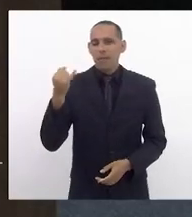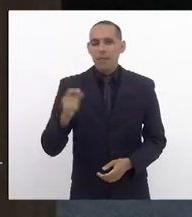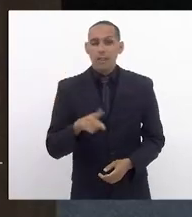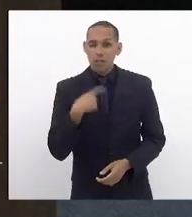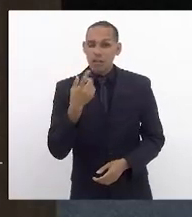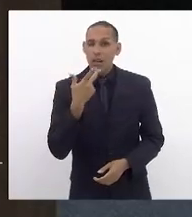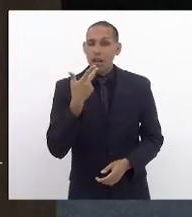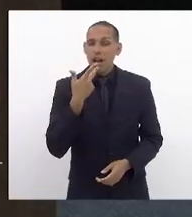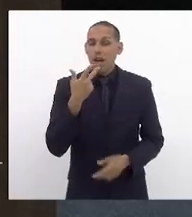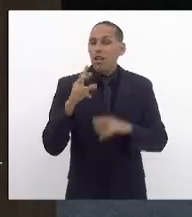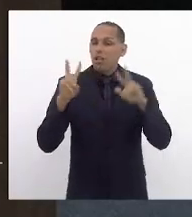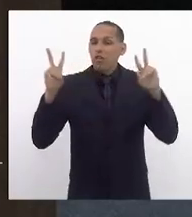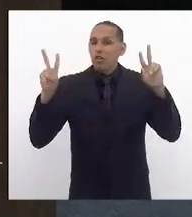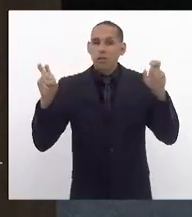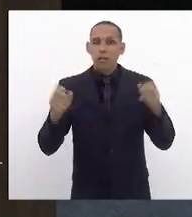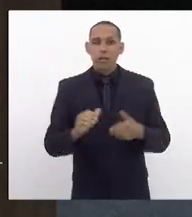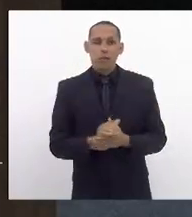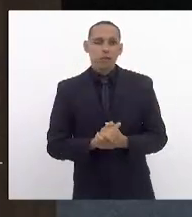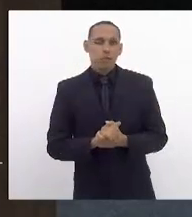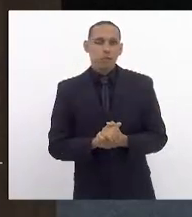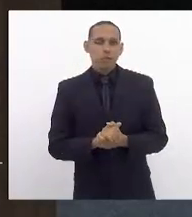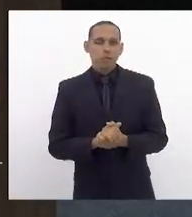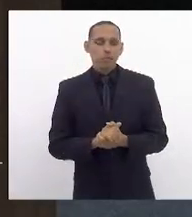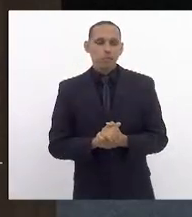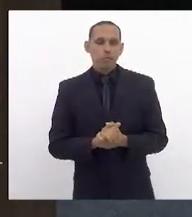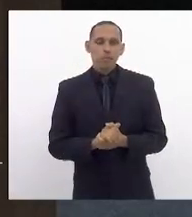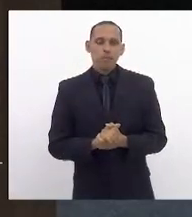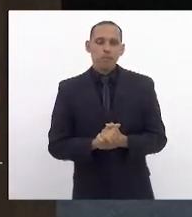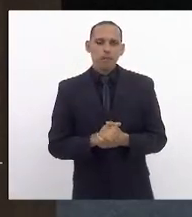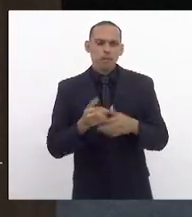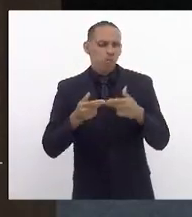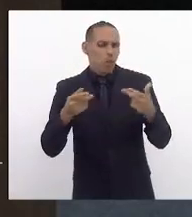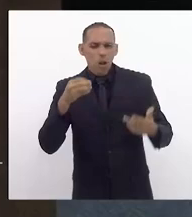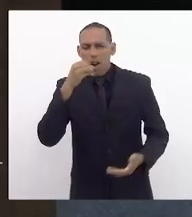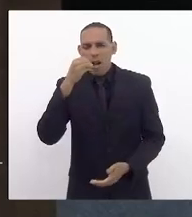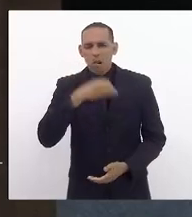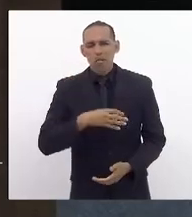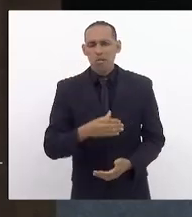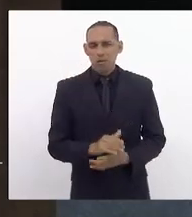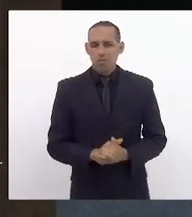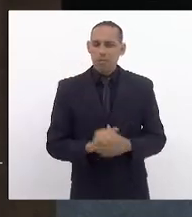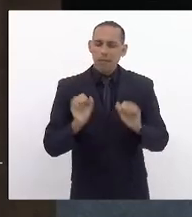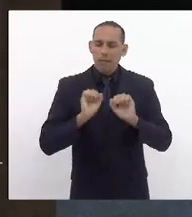senhor presidente, de situações completamente absurdas.